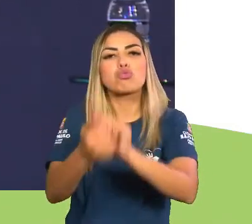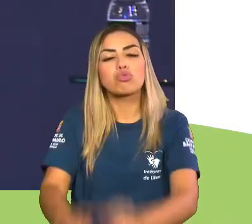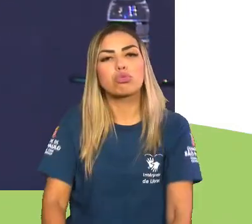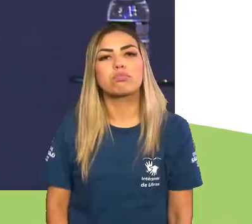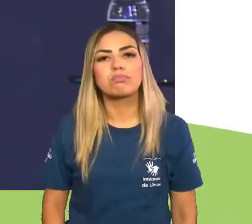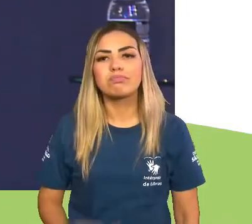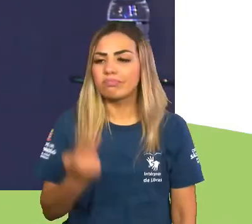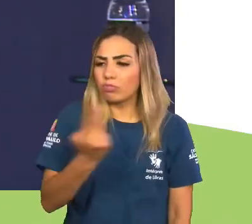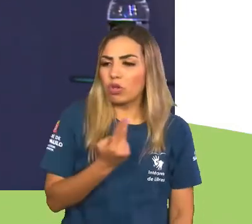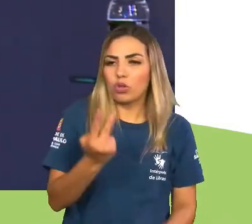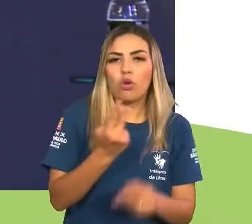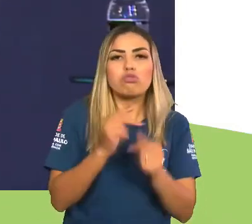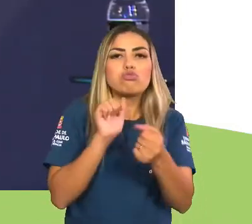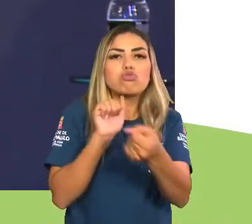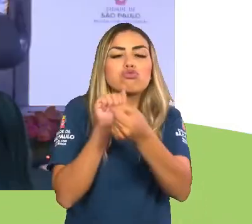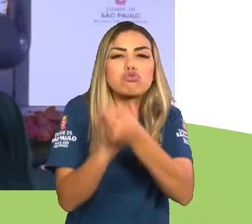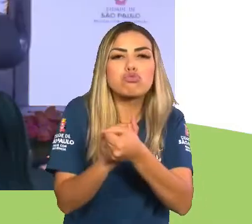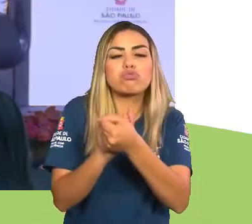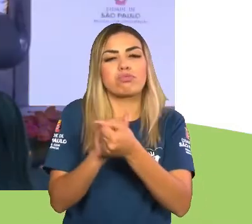Tamo junto.